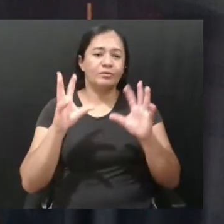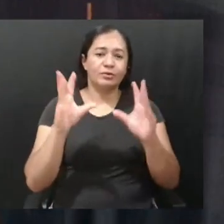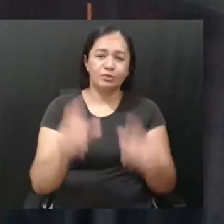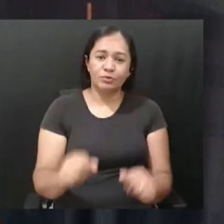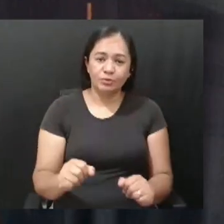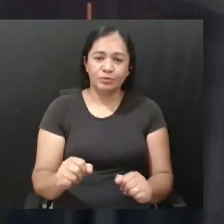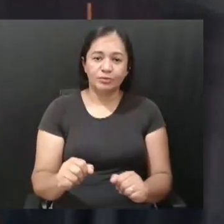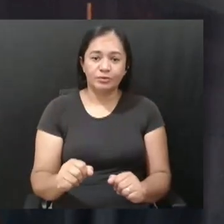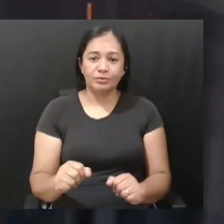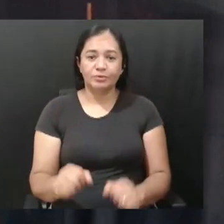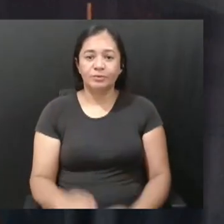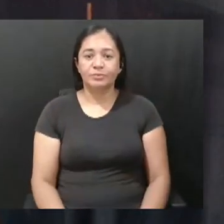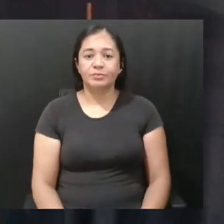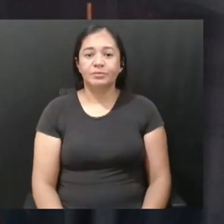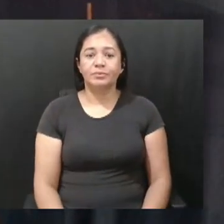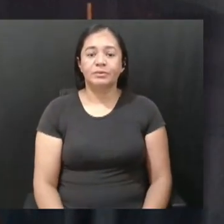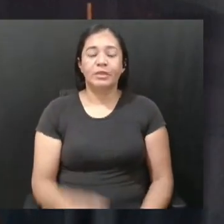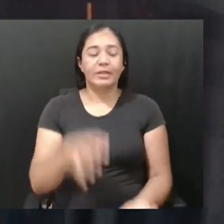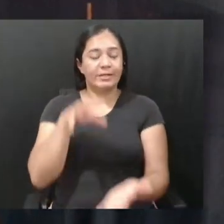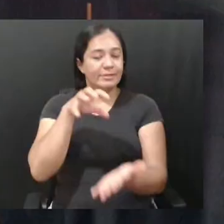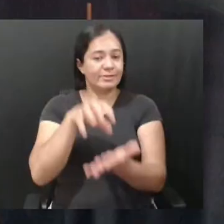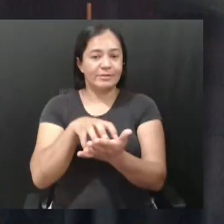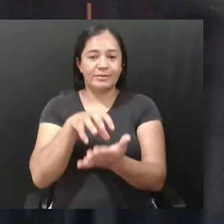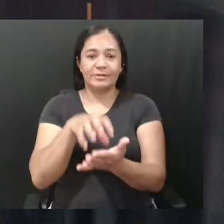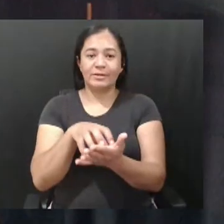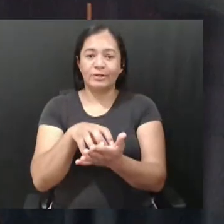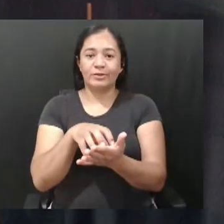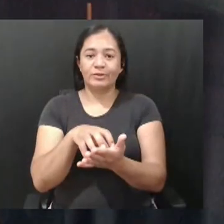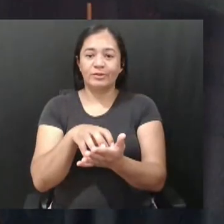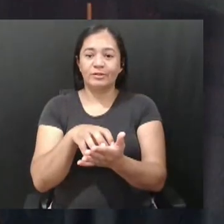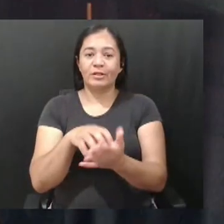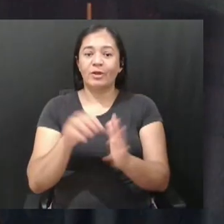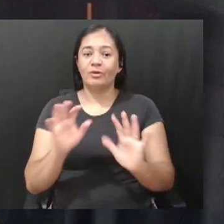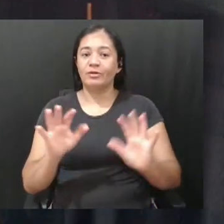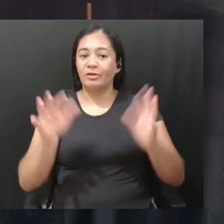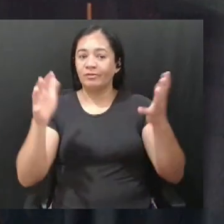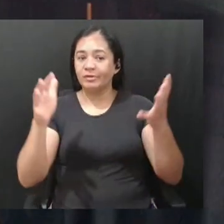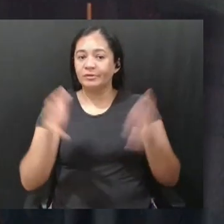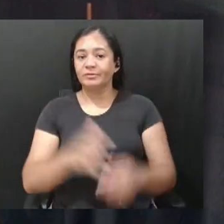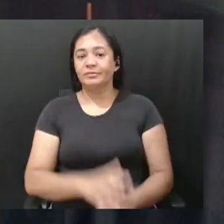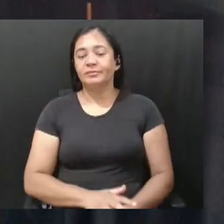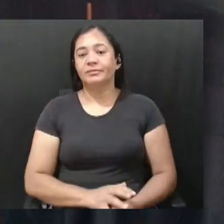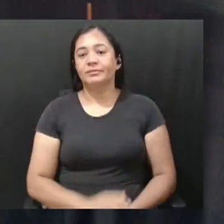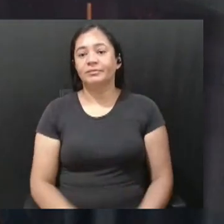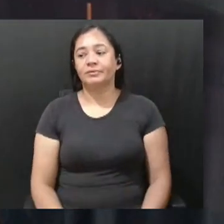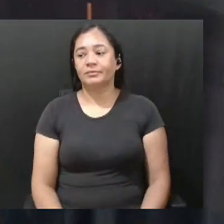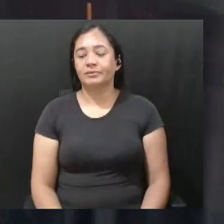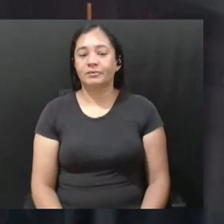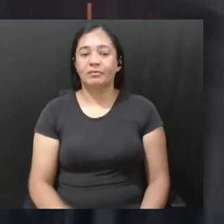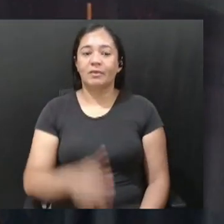central ali naquela celebração, né, então é um processo difícil, né, passar por esses